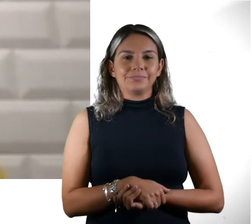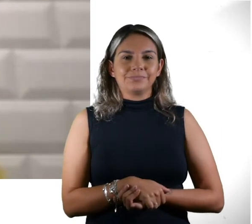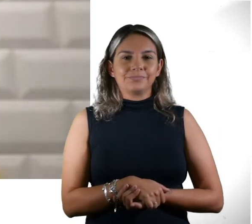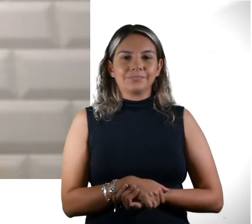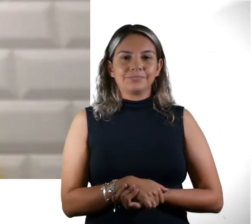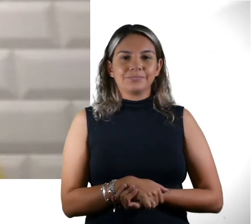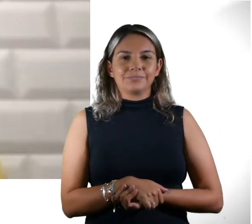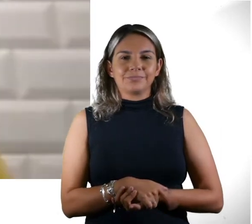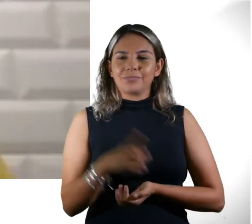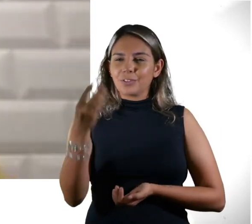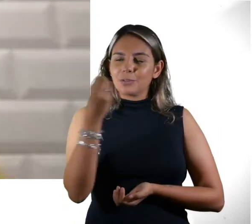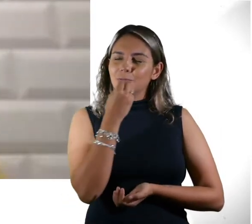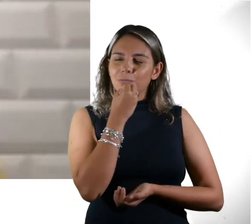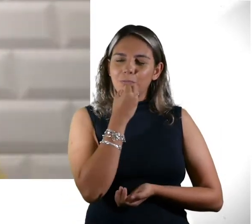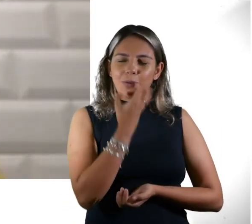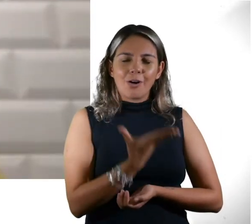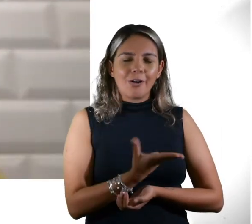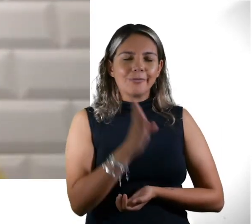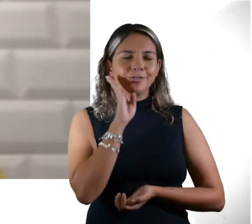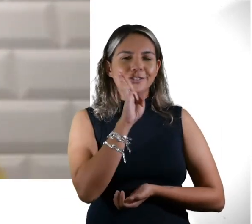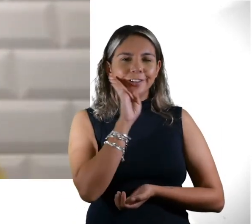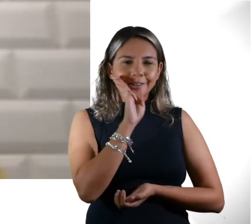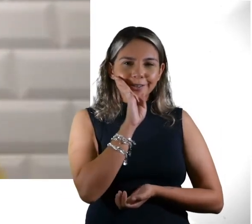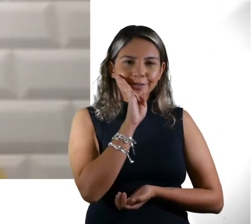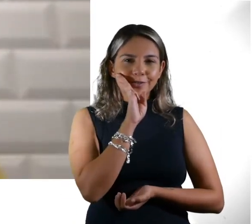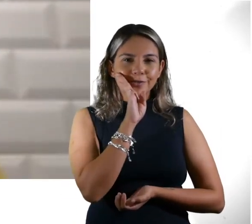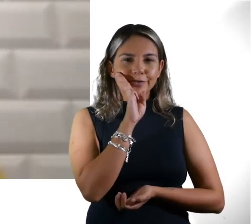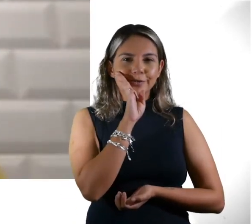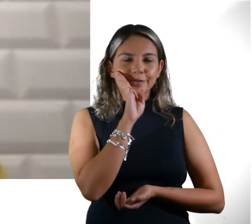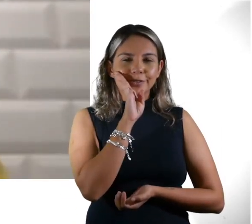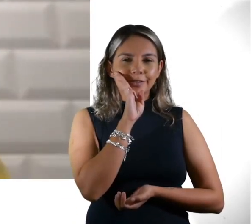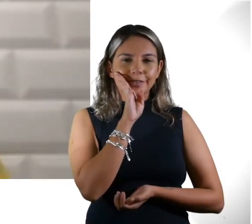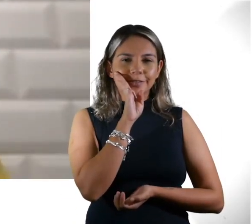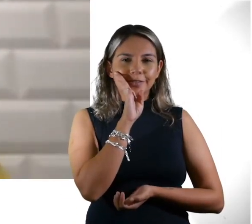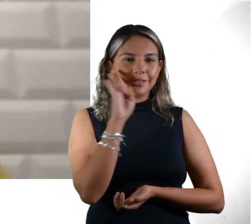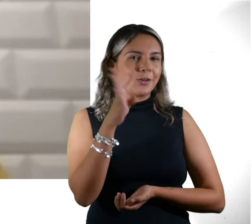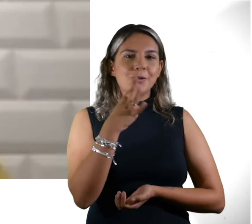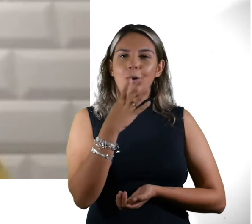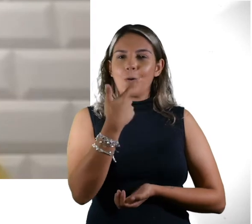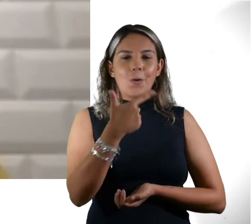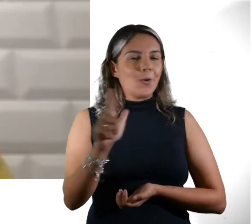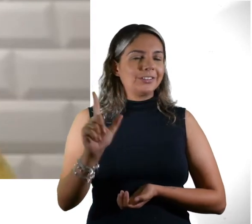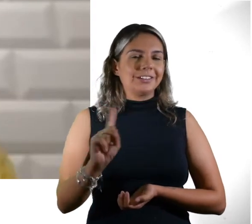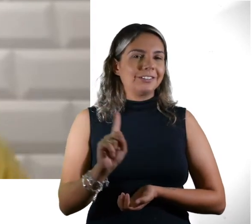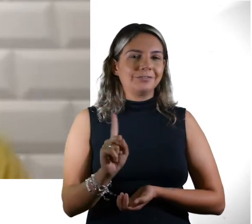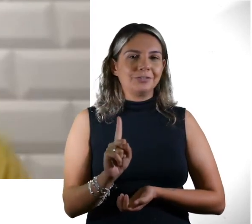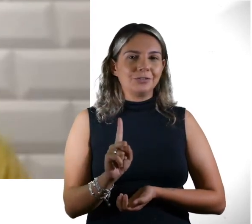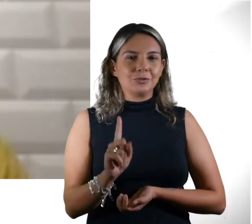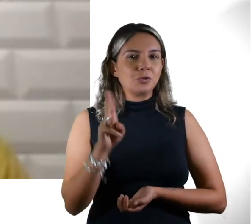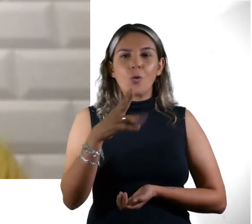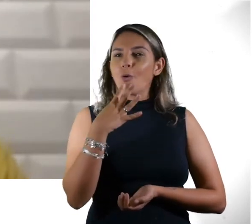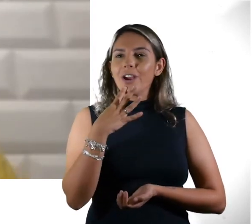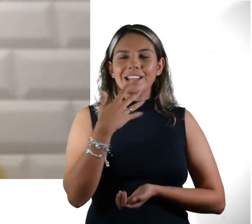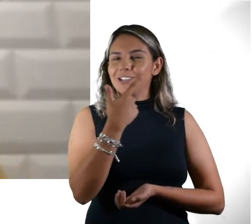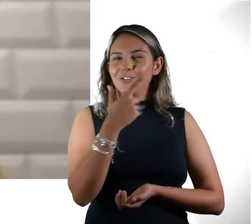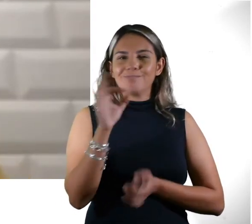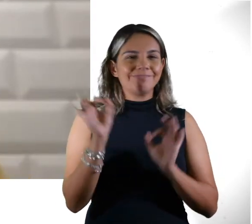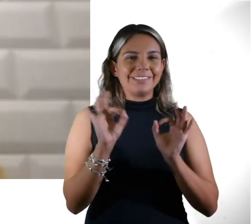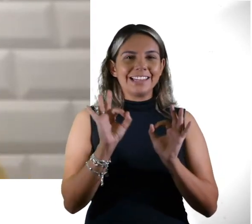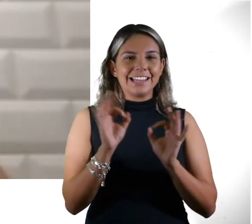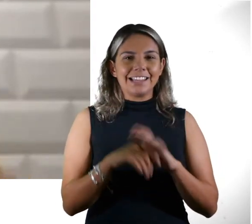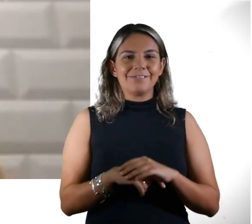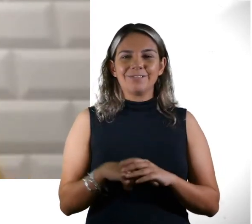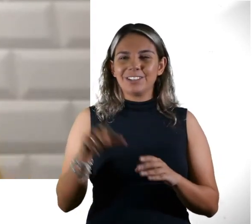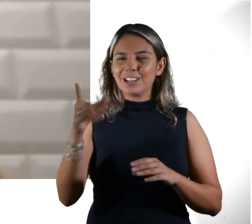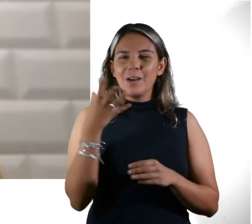uma pessoa de uma bondade e de uma generosidade que eu não conheço outra. Não conheço mais ninguém assim. Ele